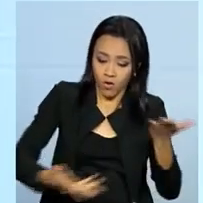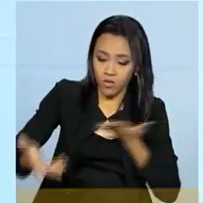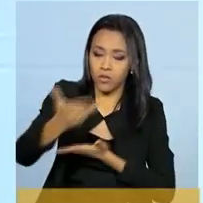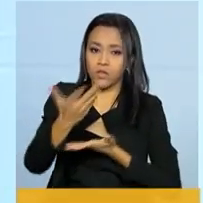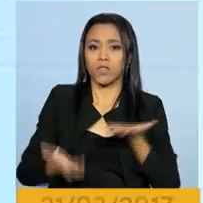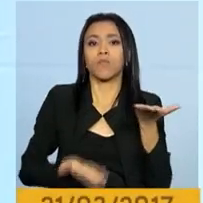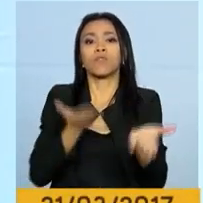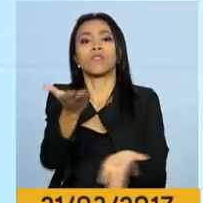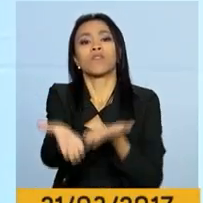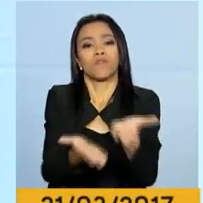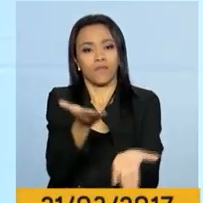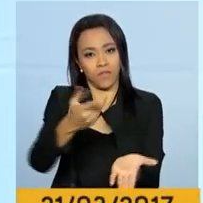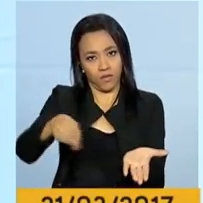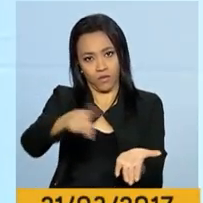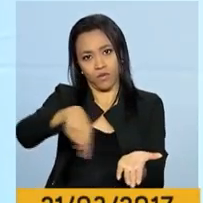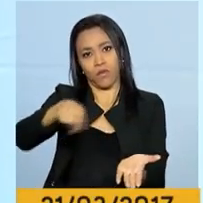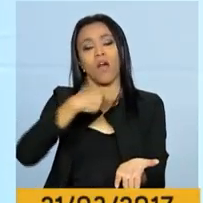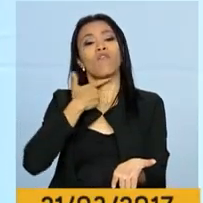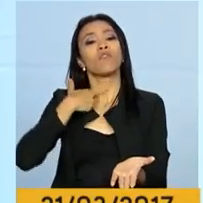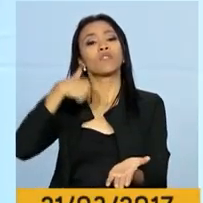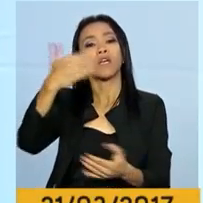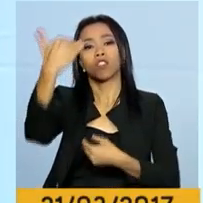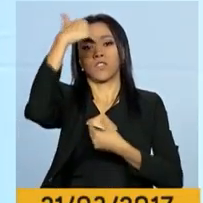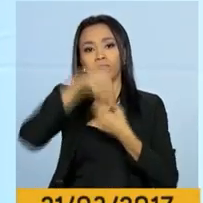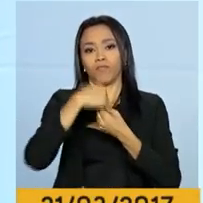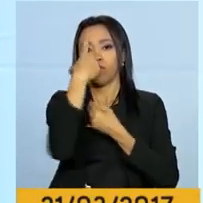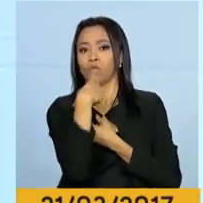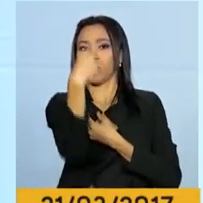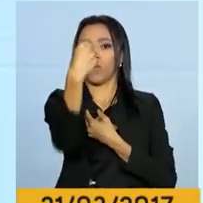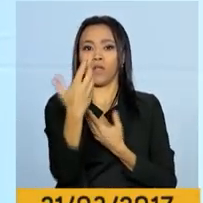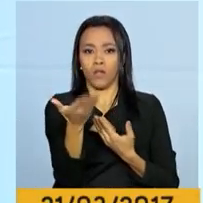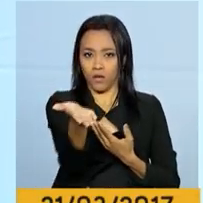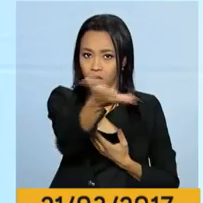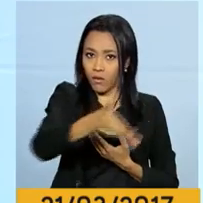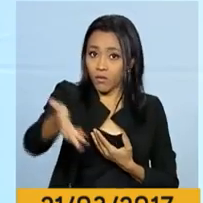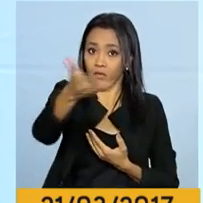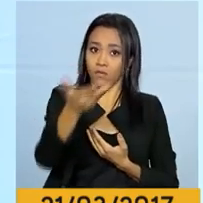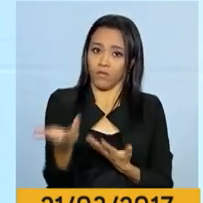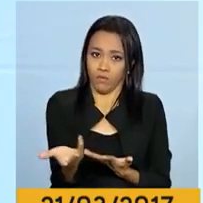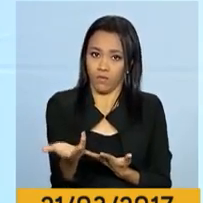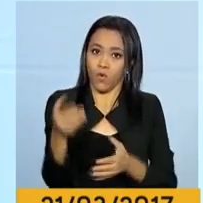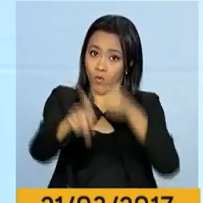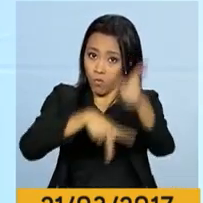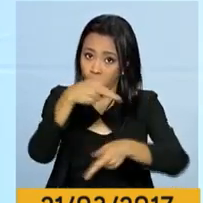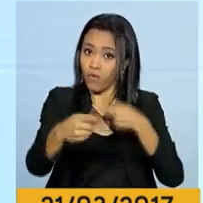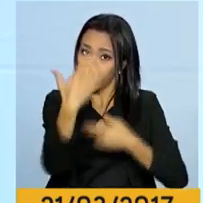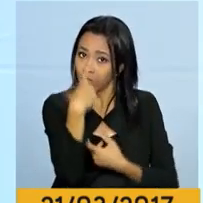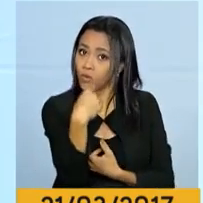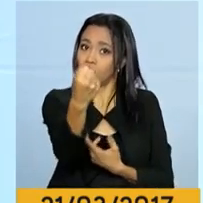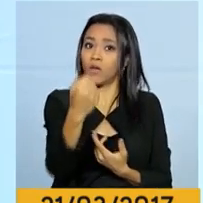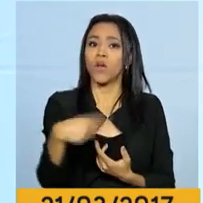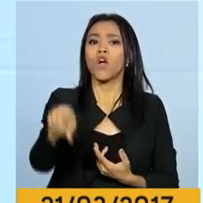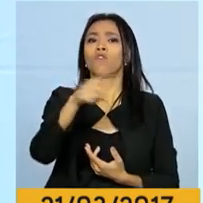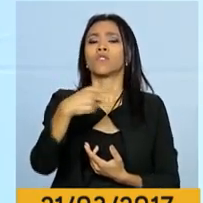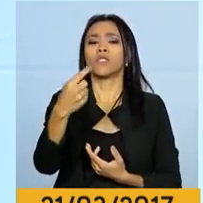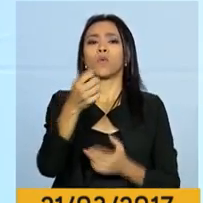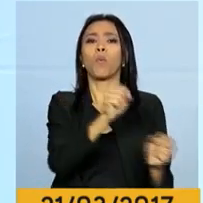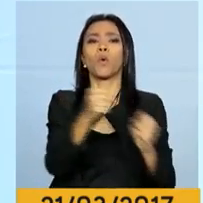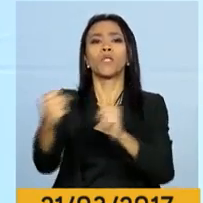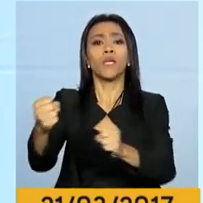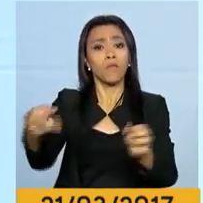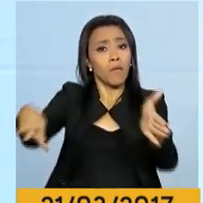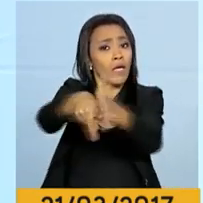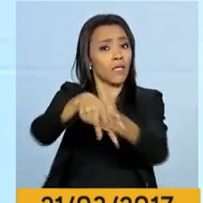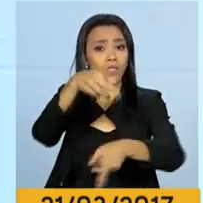vontade popular. E foi a vontade popular que criou o Estado. Foi a vontade popular que disse: olha, eu vou fazer com que vocês exerçam o meu poder, o poder do